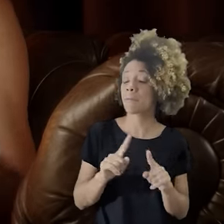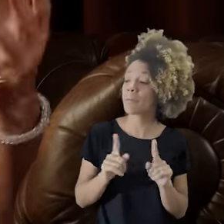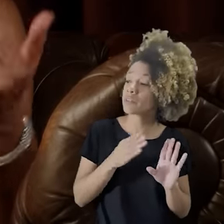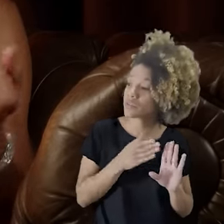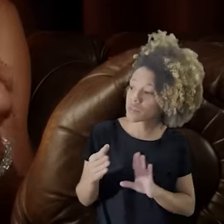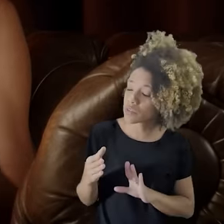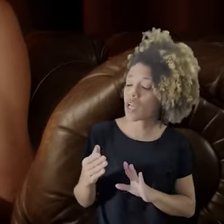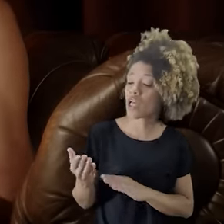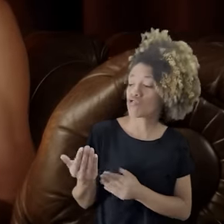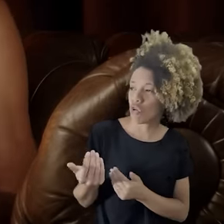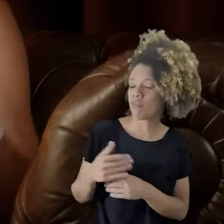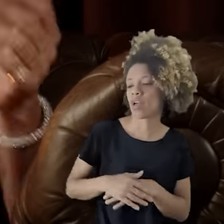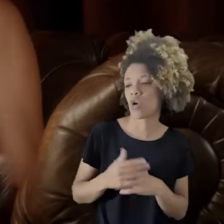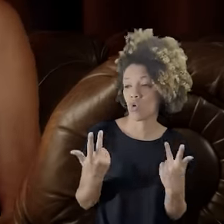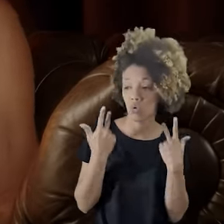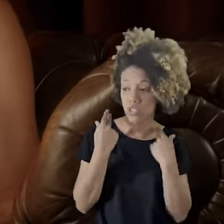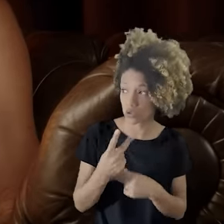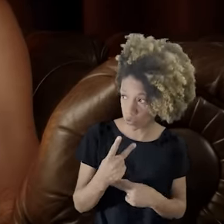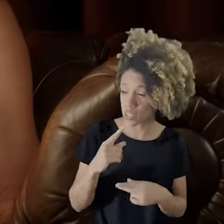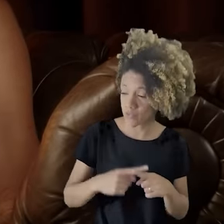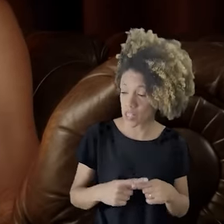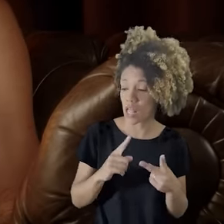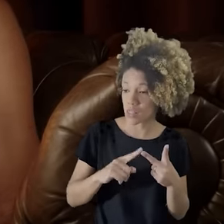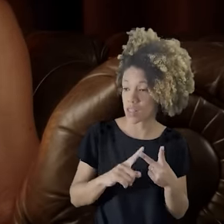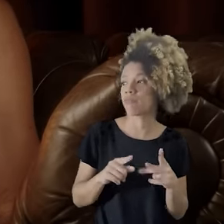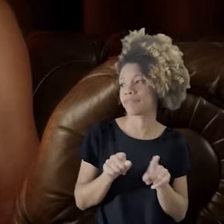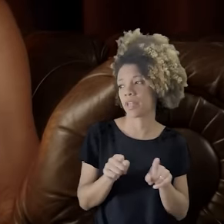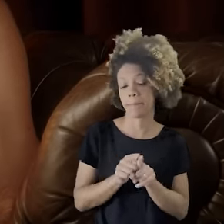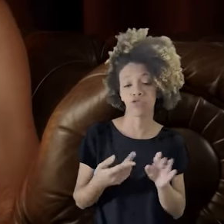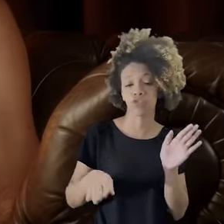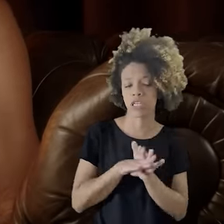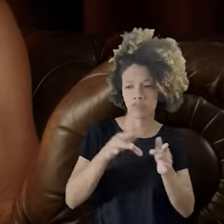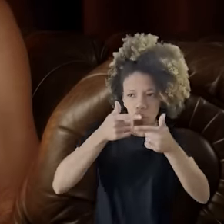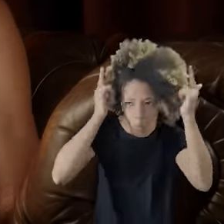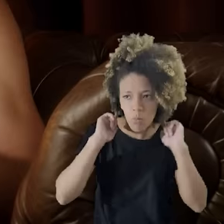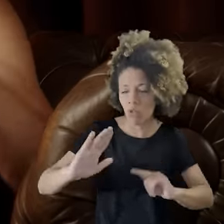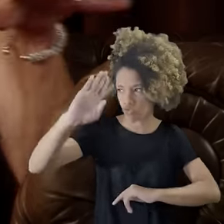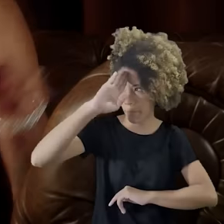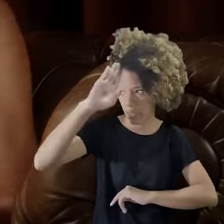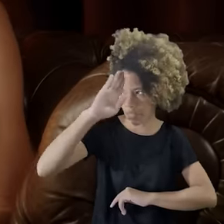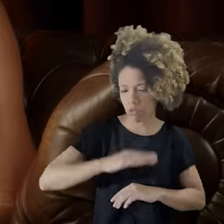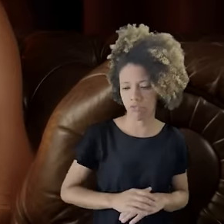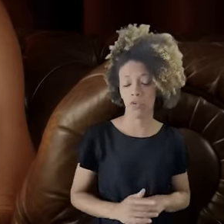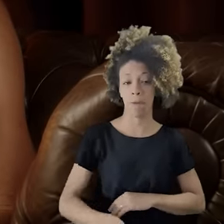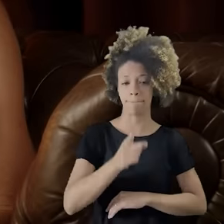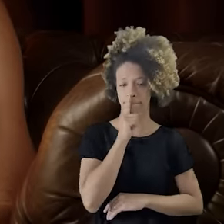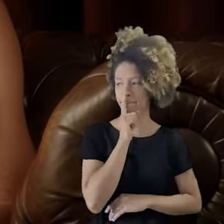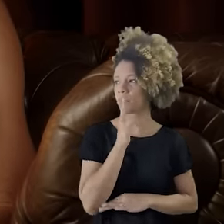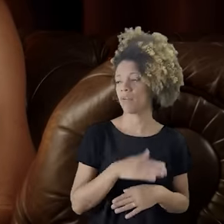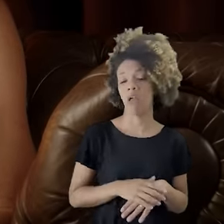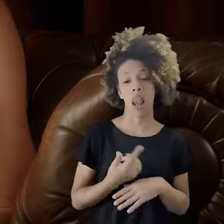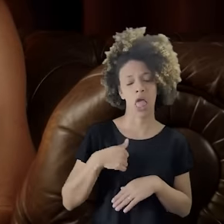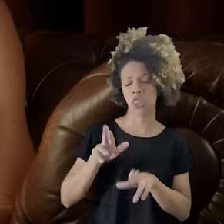naquela época que eu era mais nova eu cortei o cabelo duas vezes na segunda vez eu também cheguei lá de militar foi um Cala a boca para ela